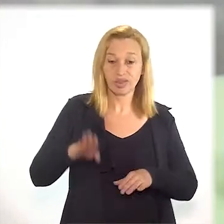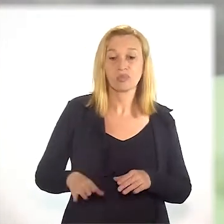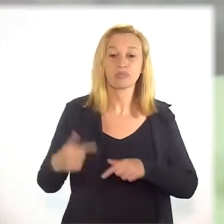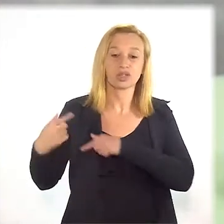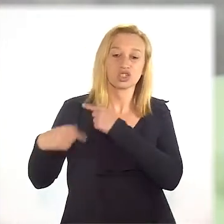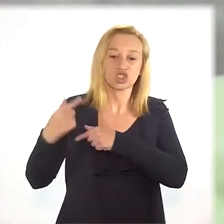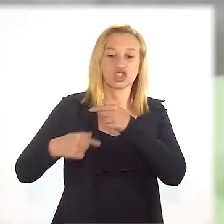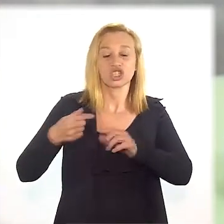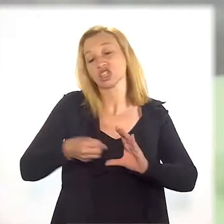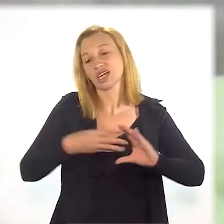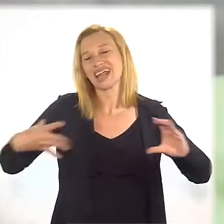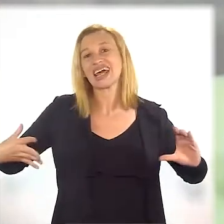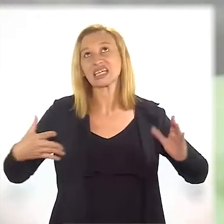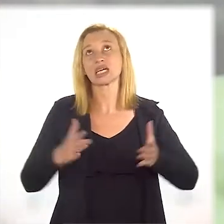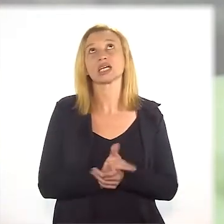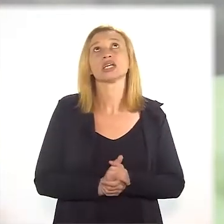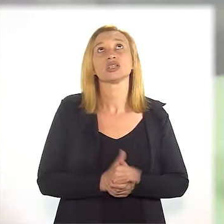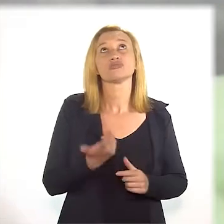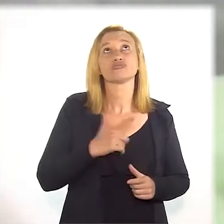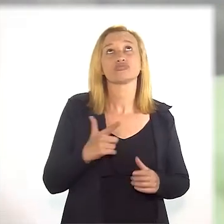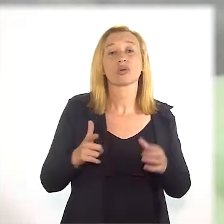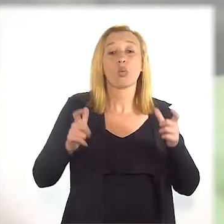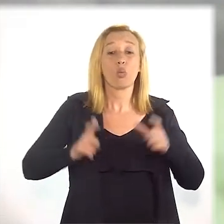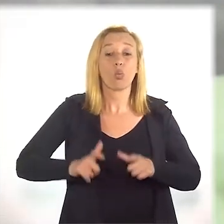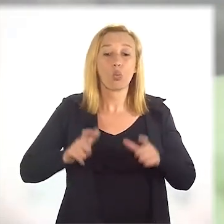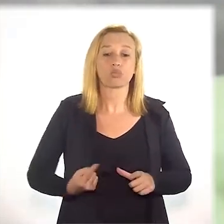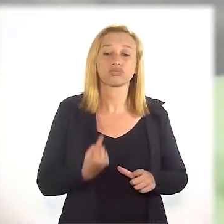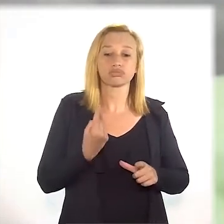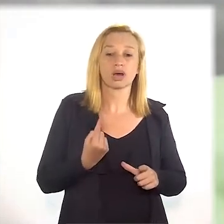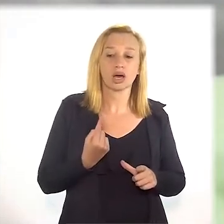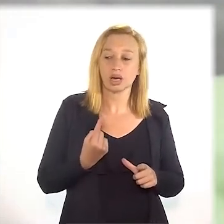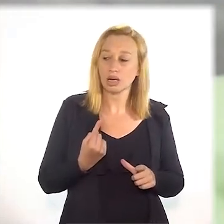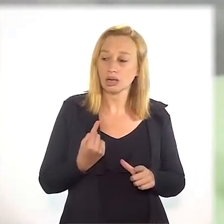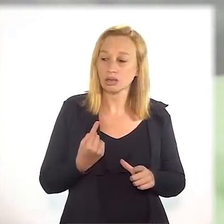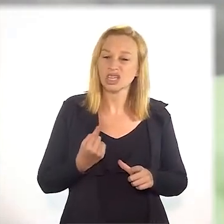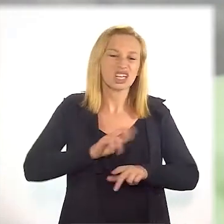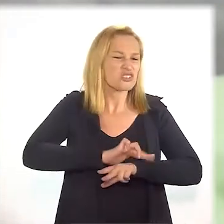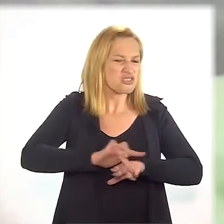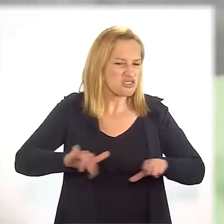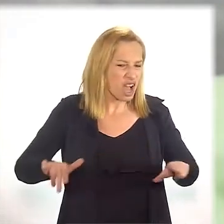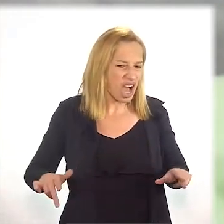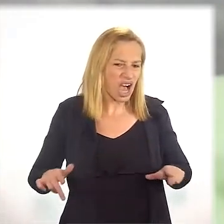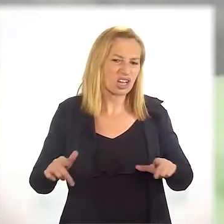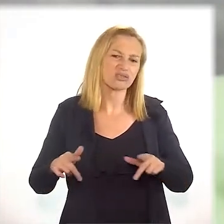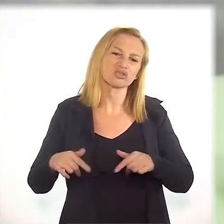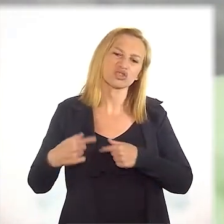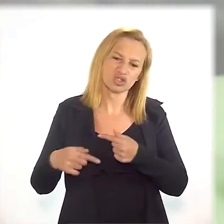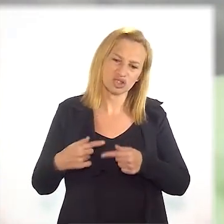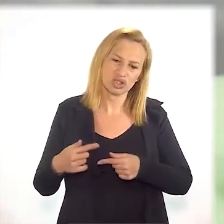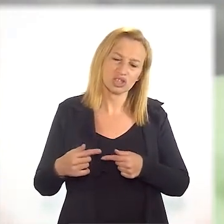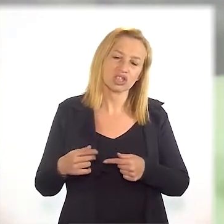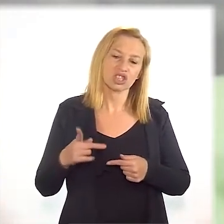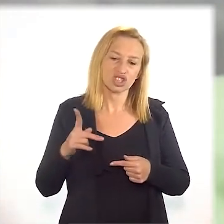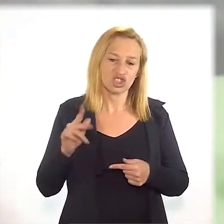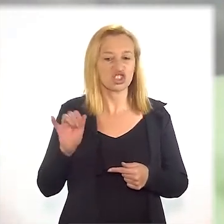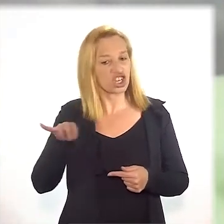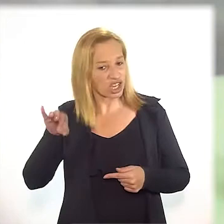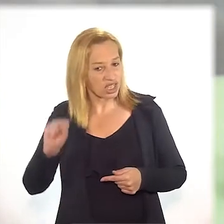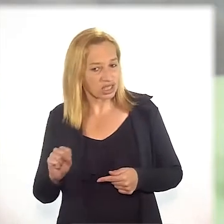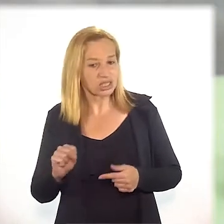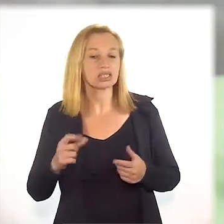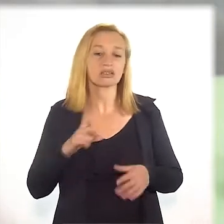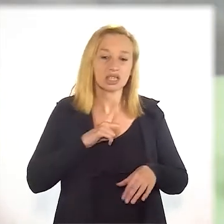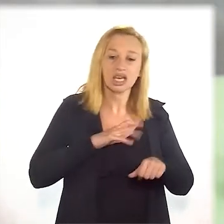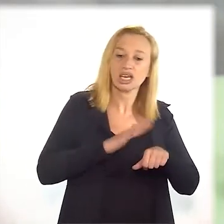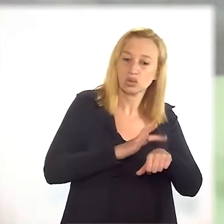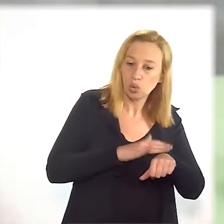característica genética? Não existe um ambiente, você pode ter, existem vários genes relacionados à obesidade. Existem